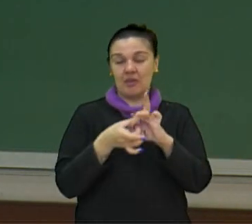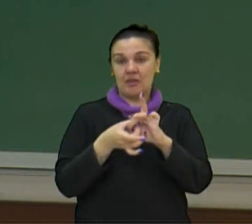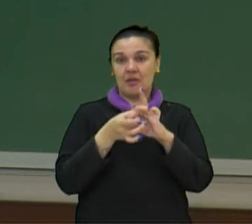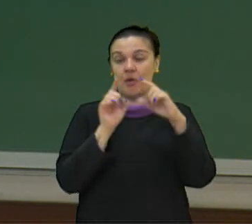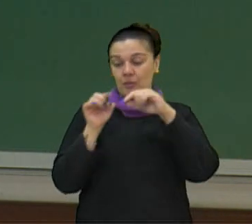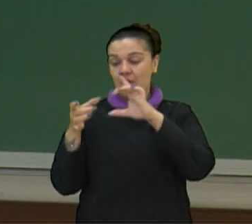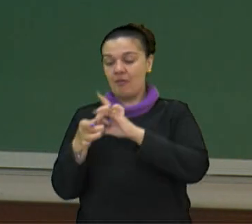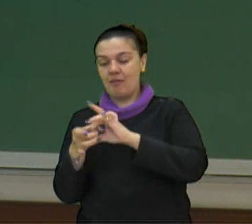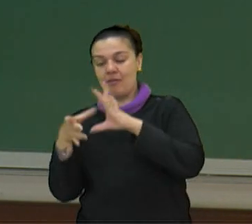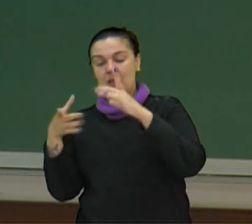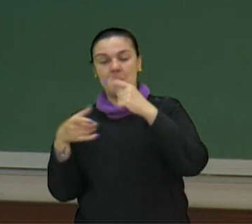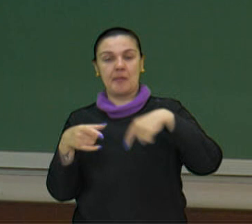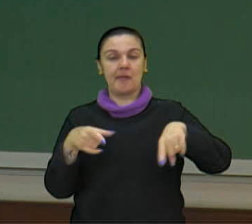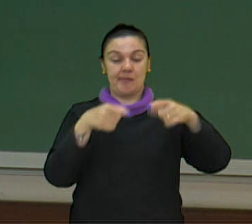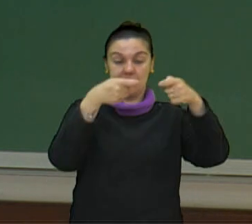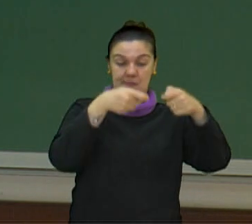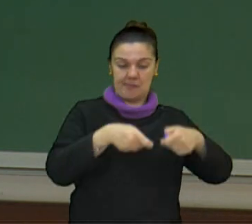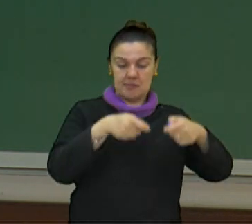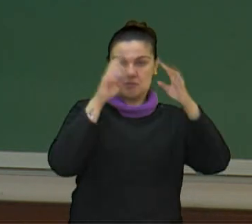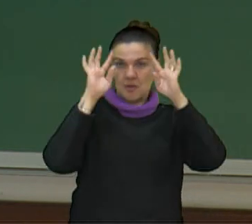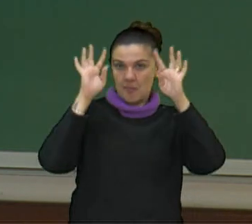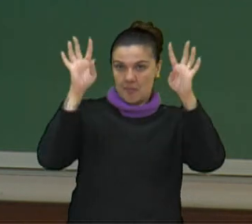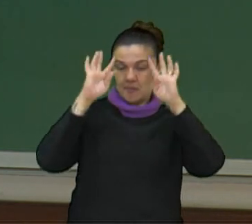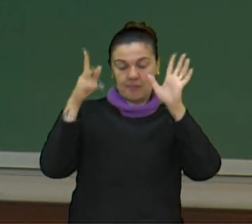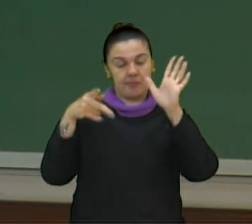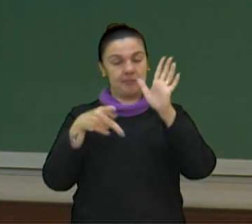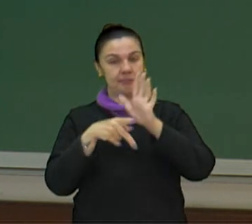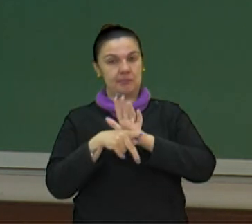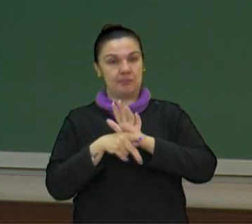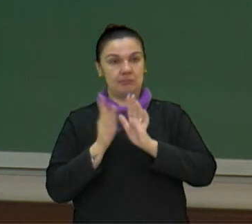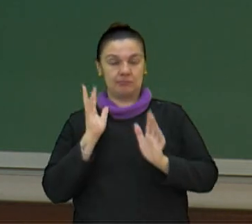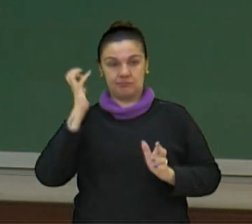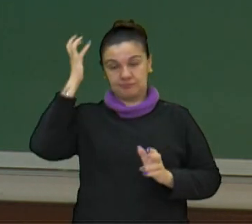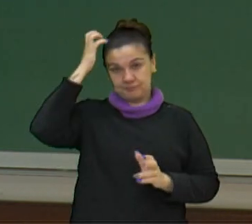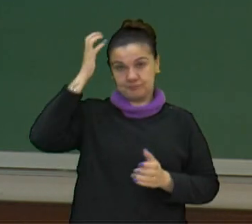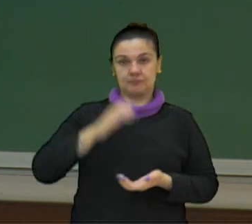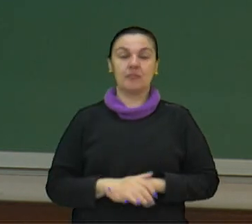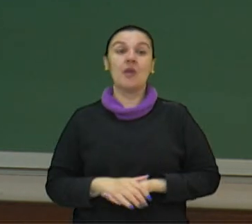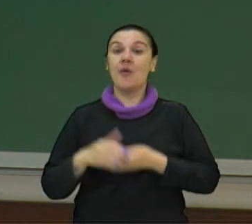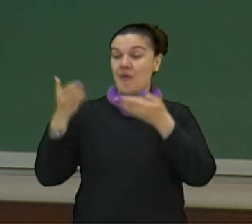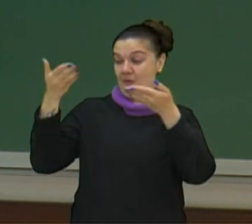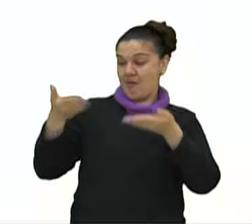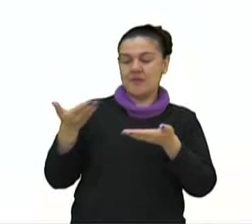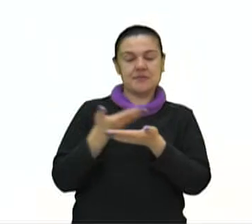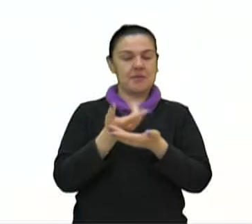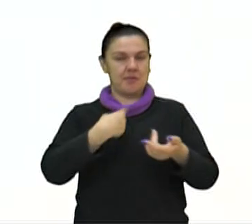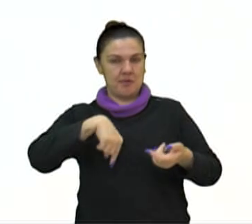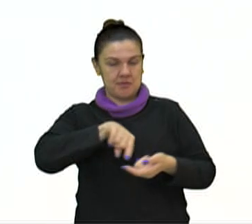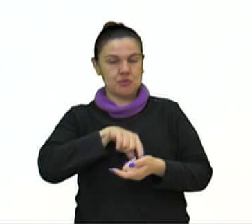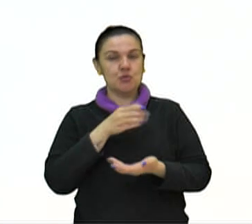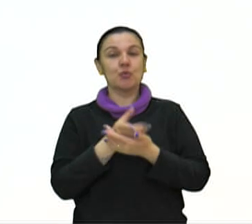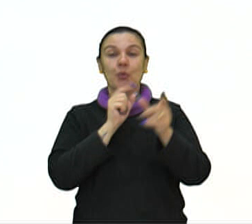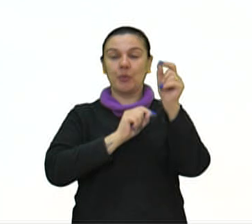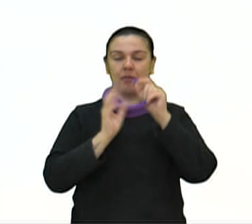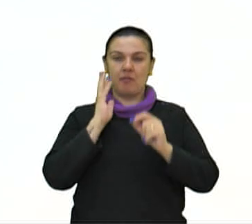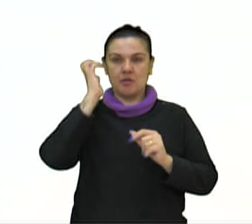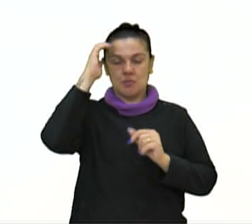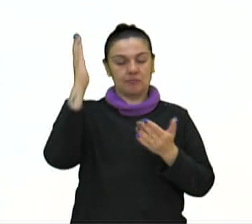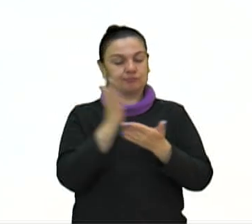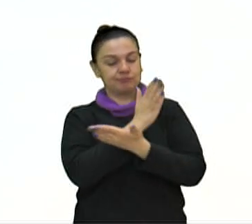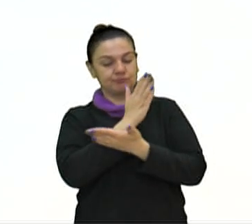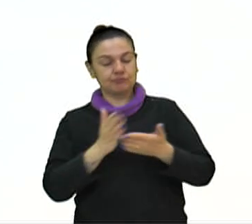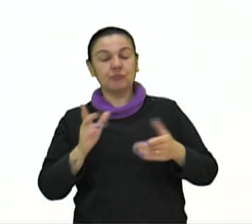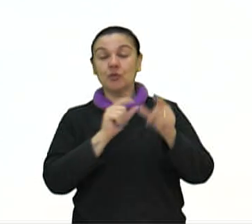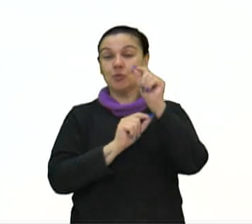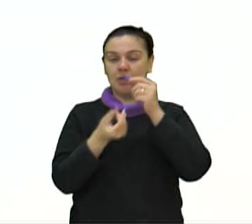entre liberdade e necessidade no pensamento de Spinoza. Nesta aula vimos que Spinoza distinguiu os conceitos de